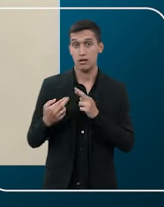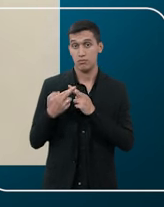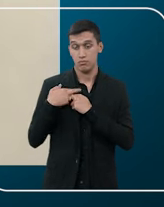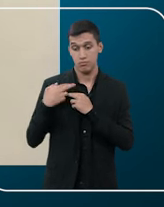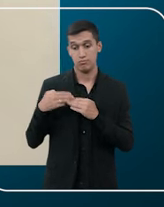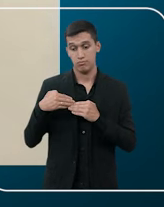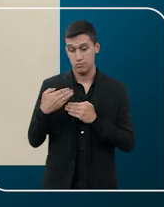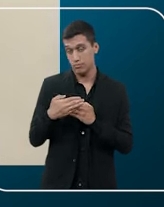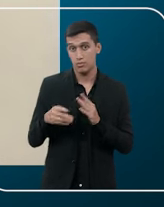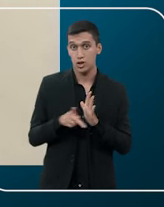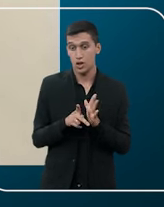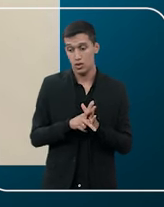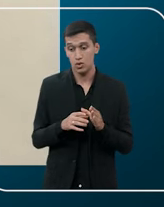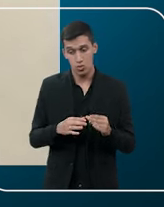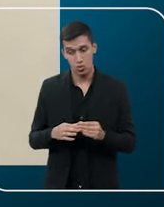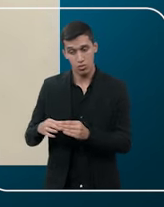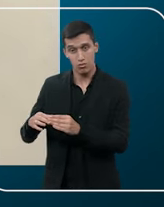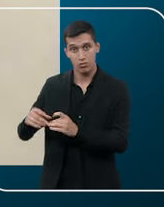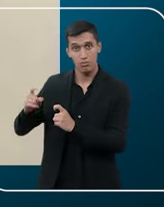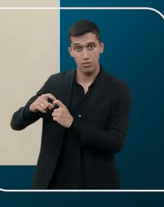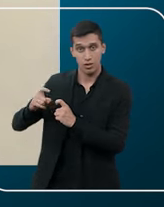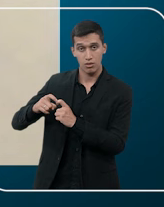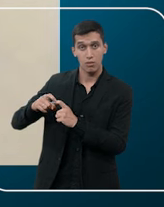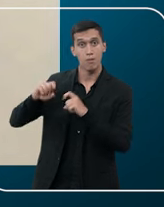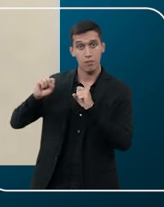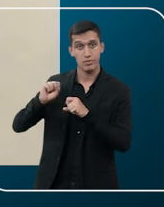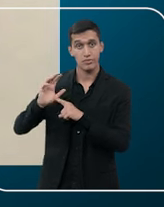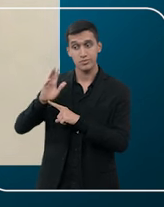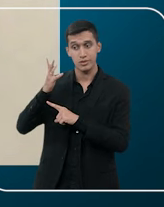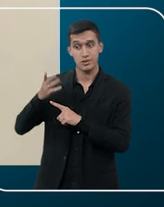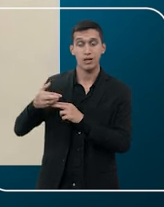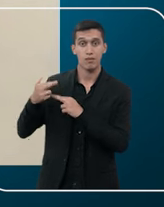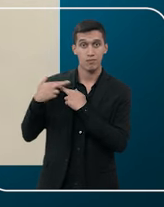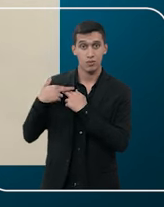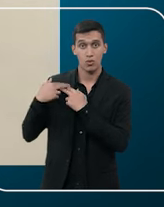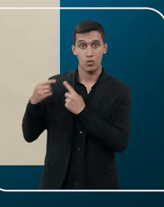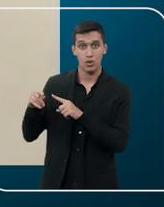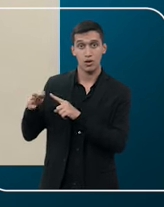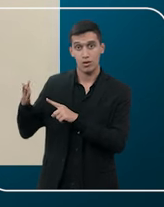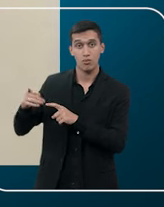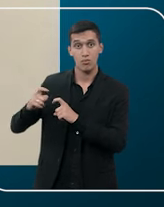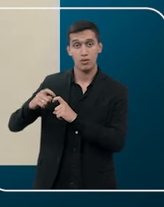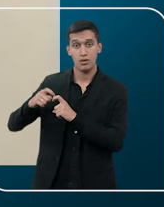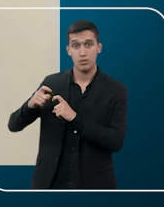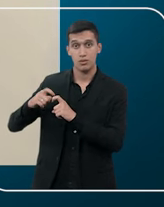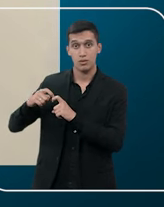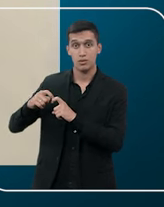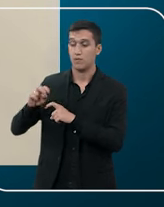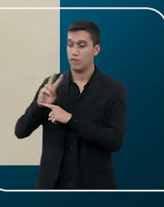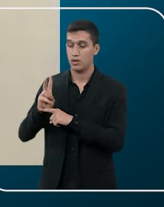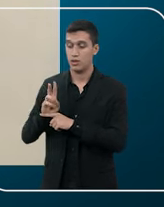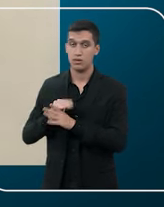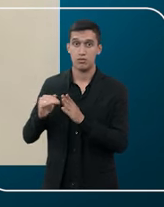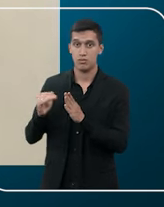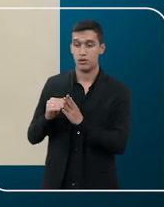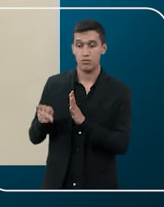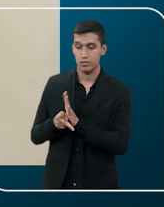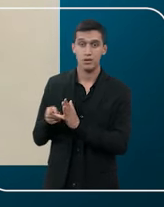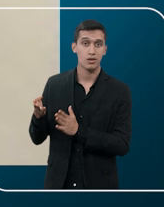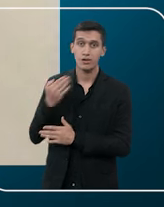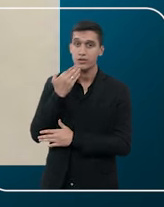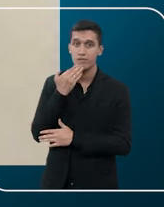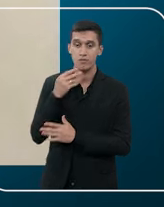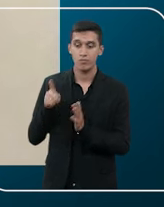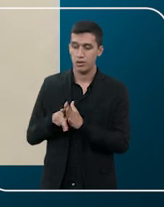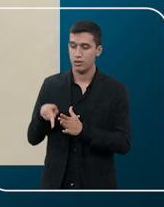da equipe médica. Pode haver a responsabilização do médico, considerando um defeito, né, na prestação